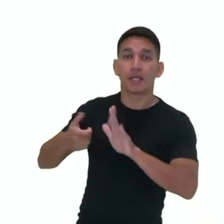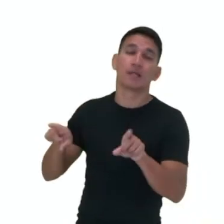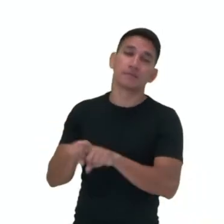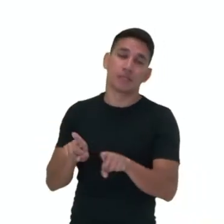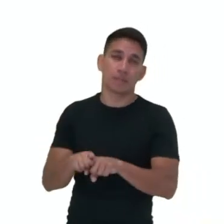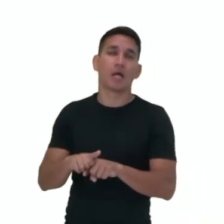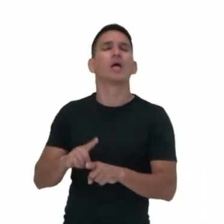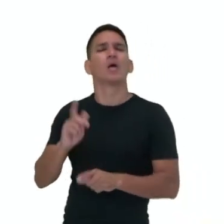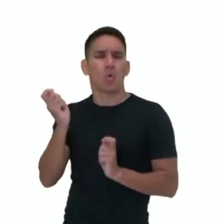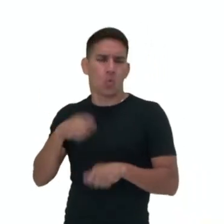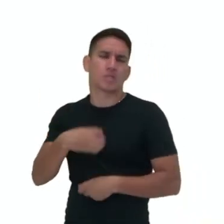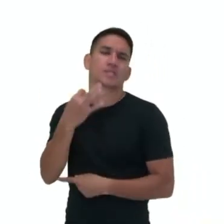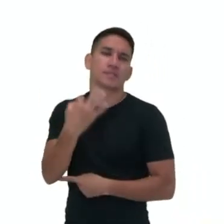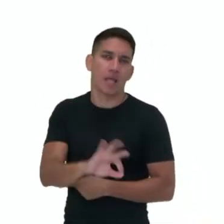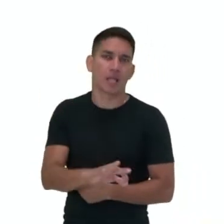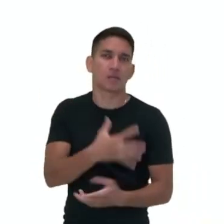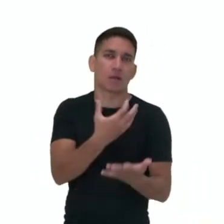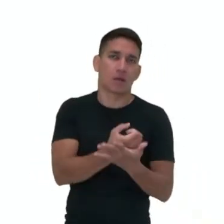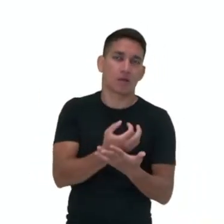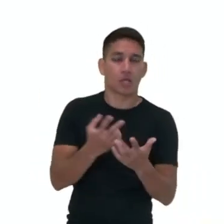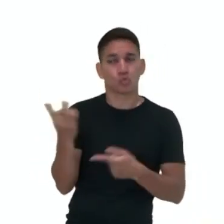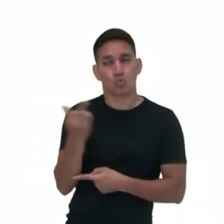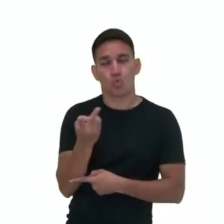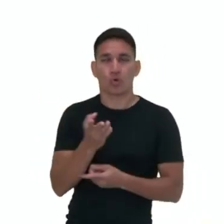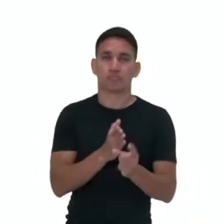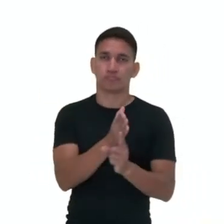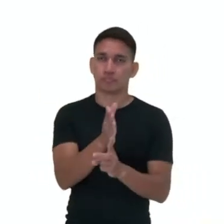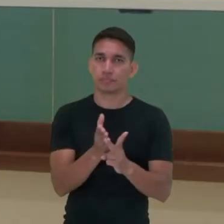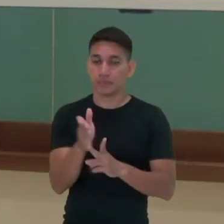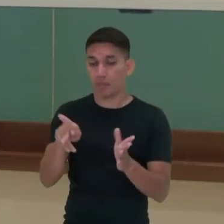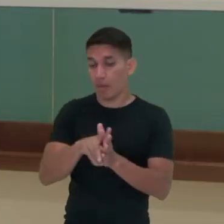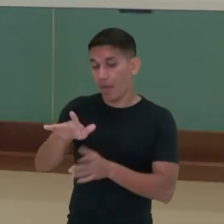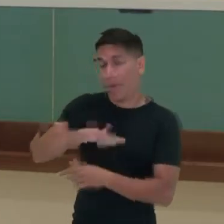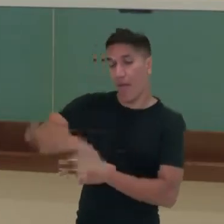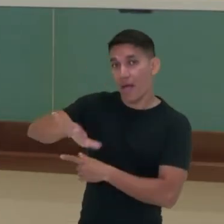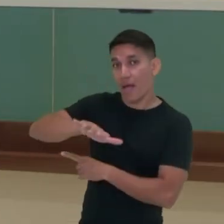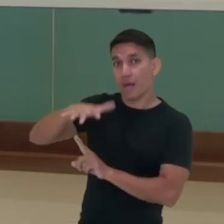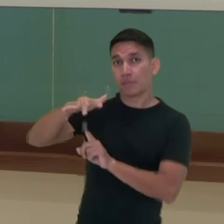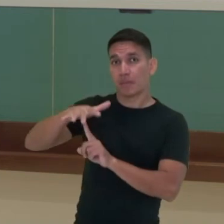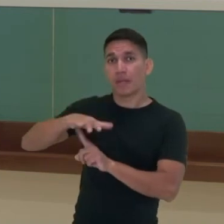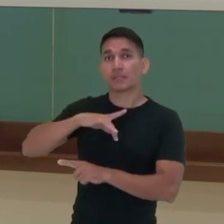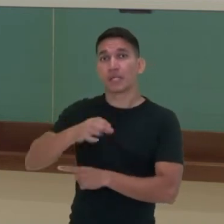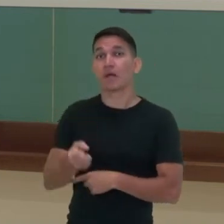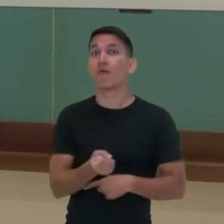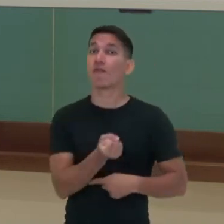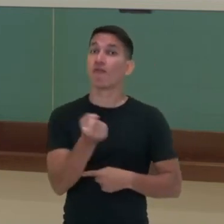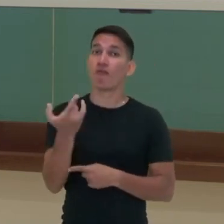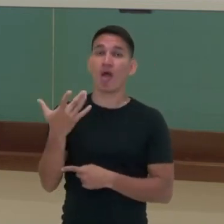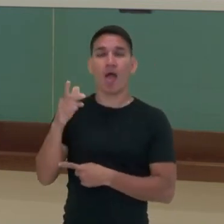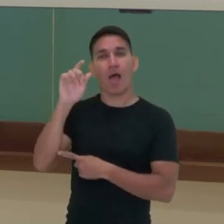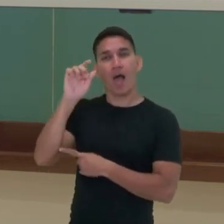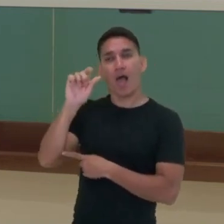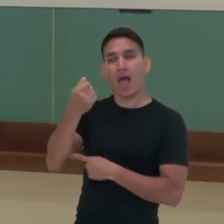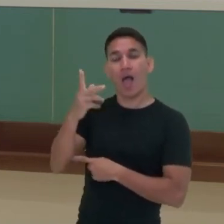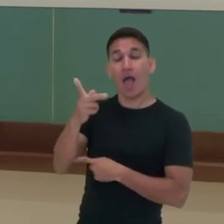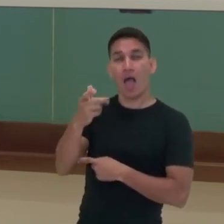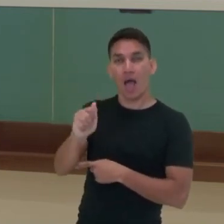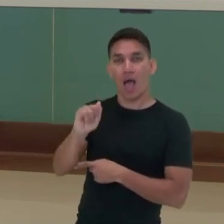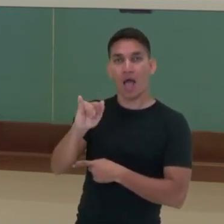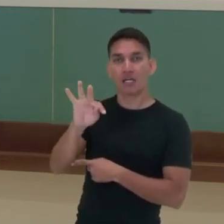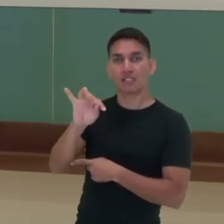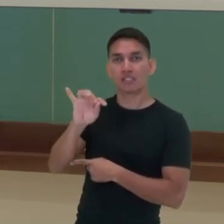já registrada e tudo mais, né? Na região do Paraná, por exemplo, temos muitos haitianos. Talvez você já deve ter se encontrado aí, né,